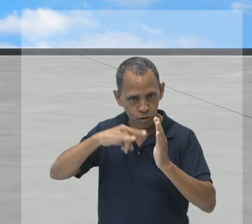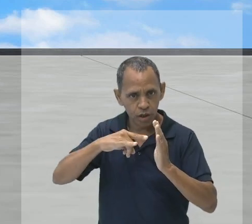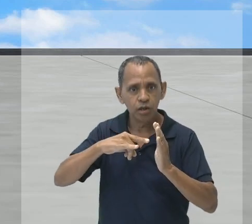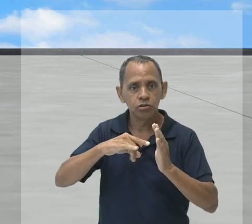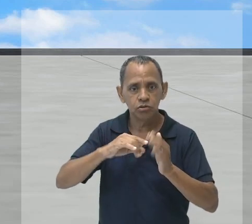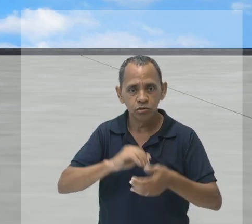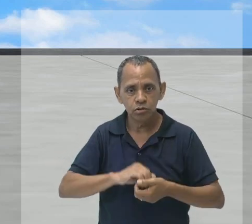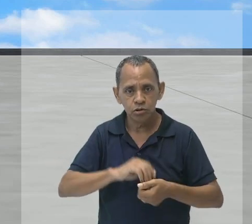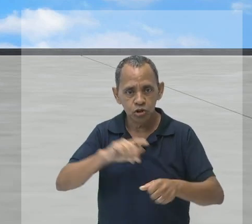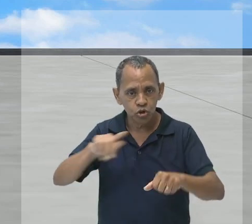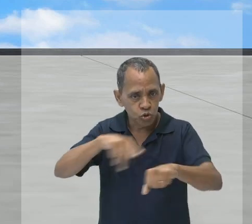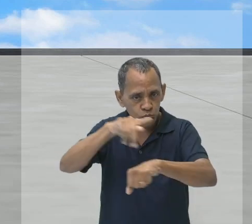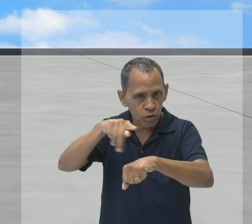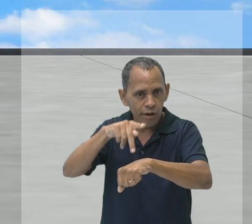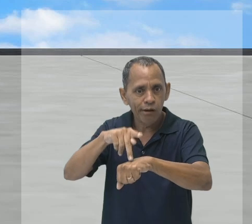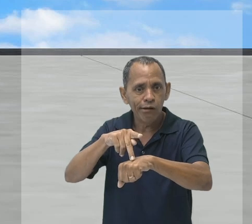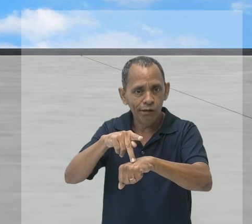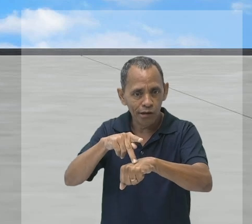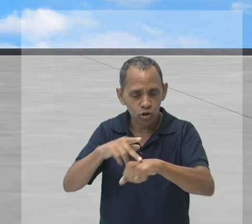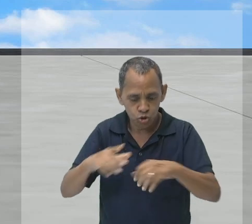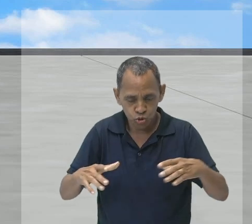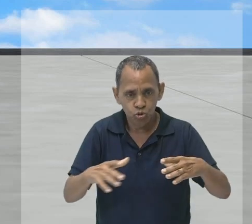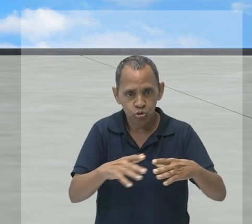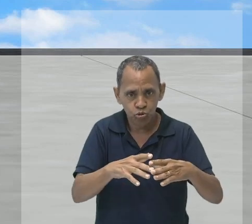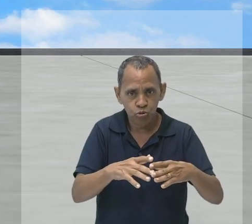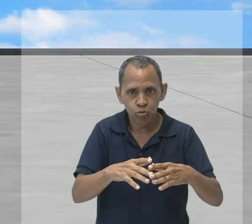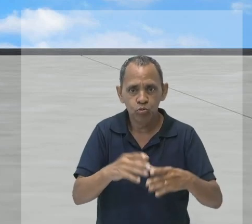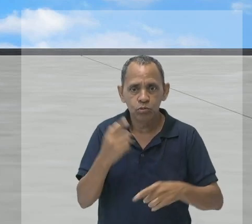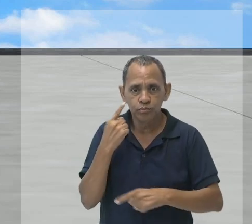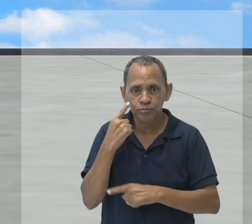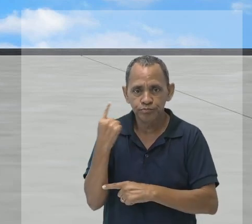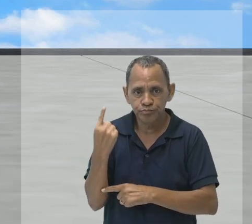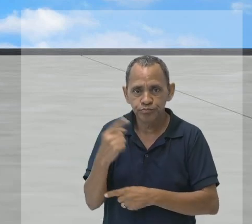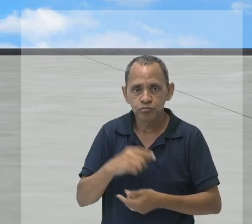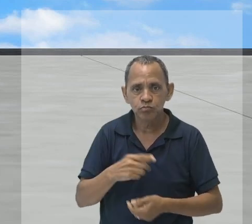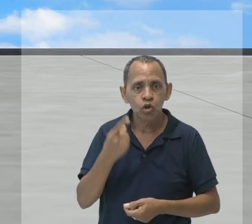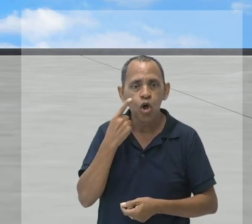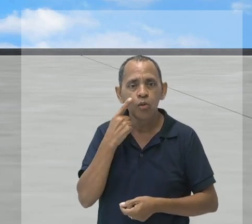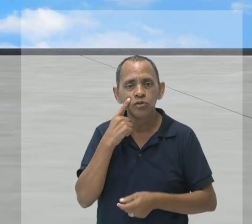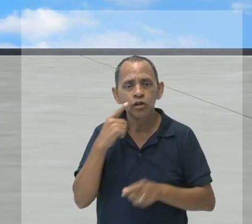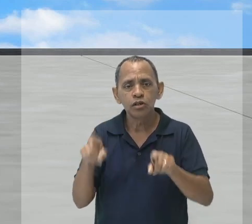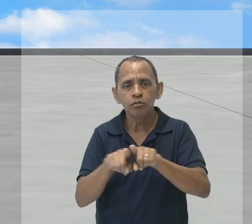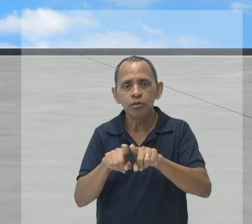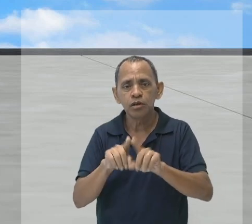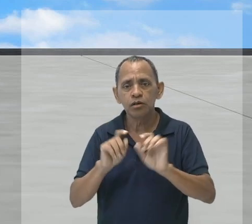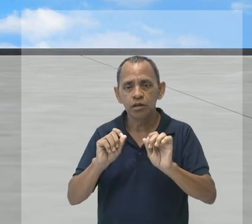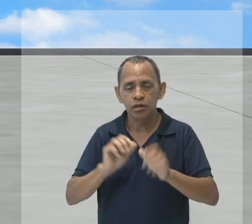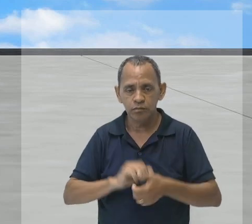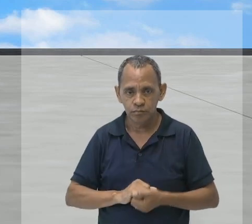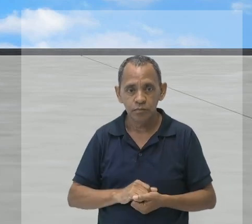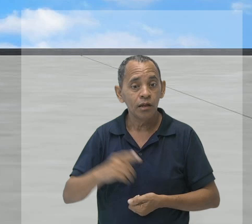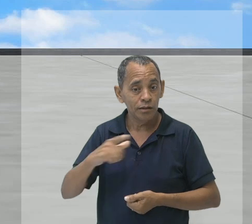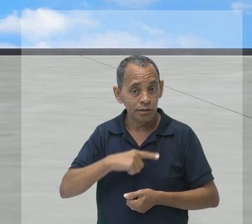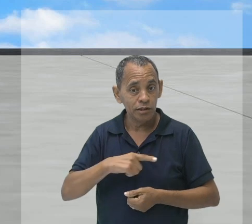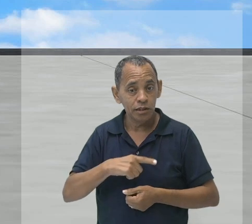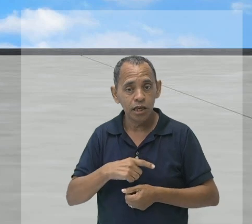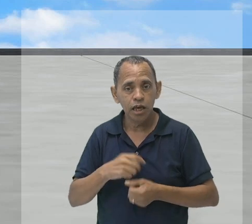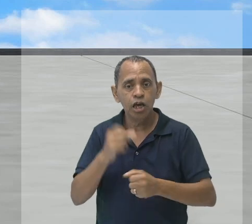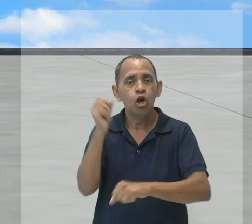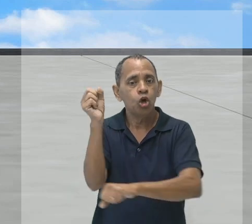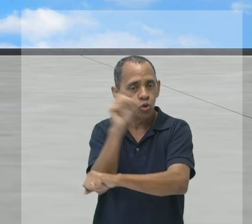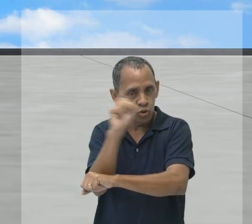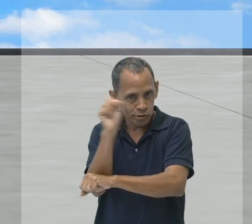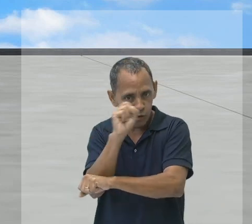assim dizer, dos países que fazem parte do Mercosul. A gente observa também isso na placa dos automóveis, né? Já viram que as